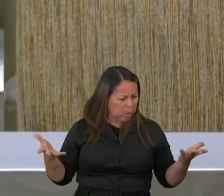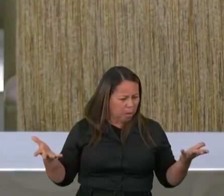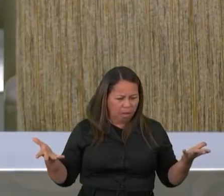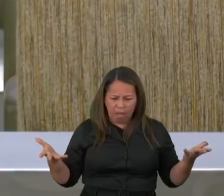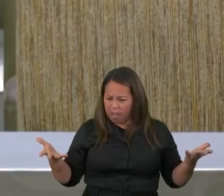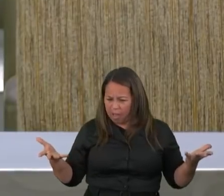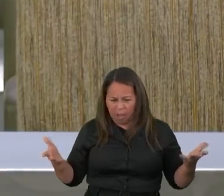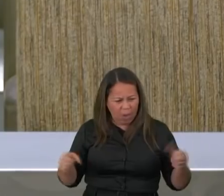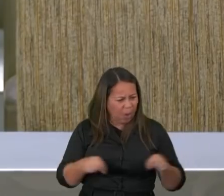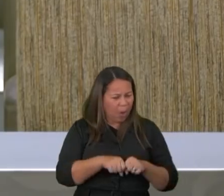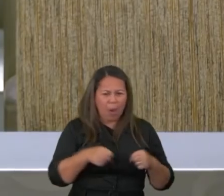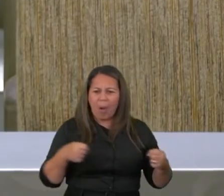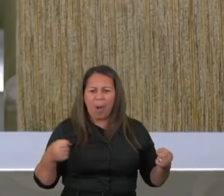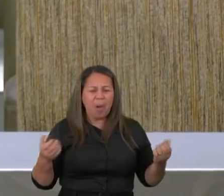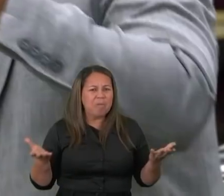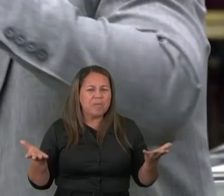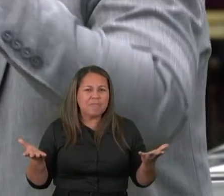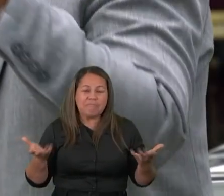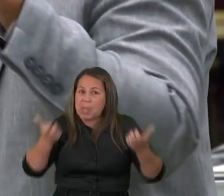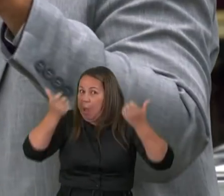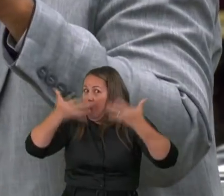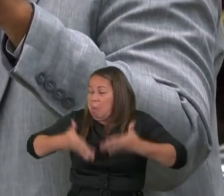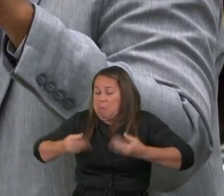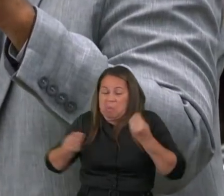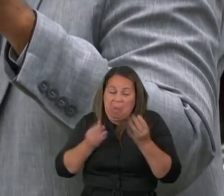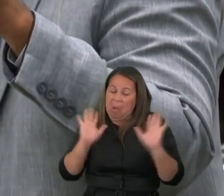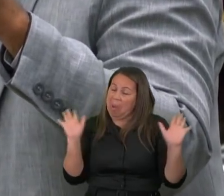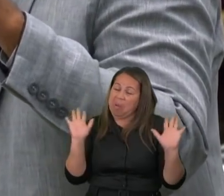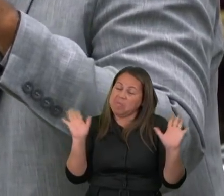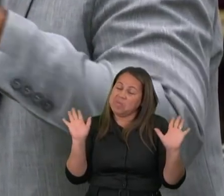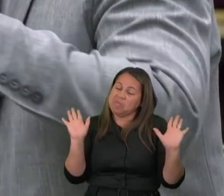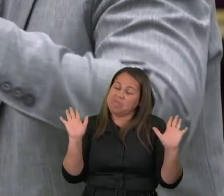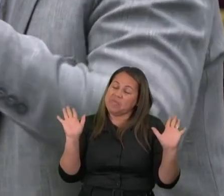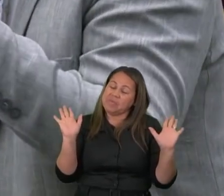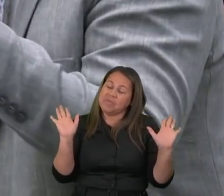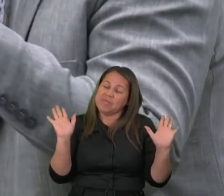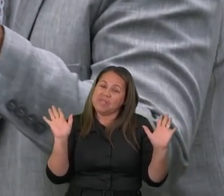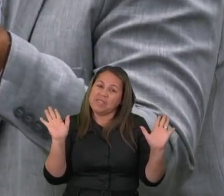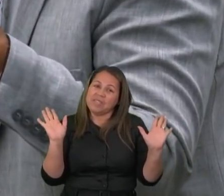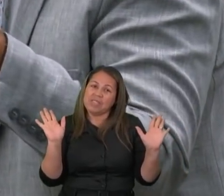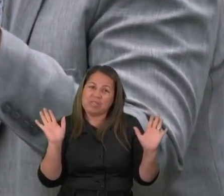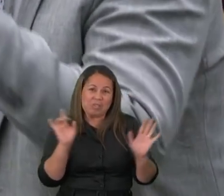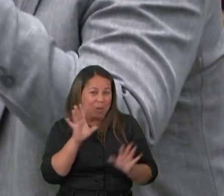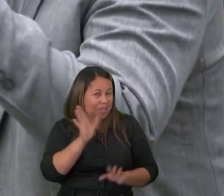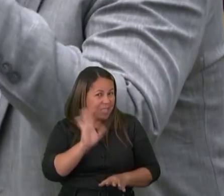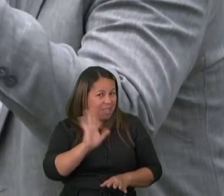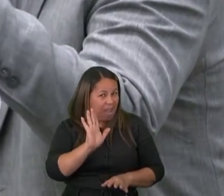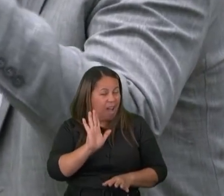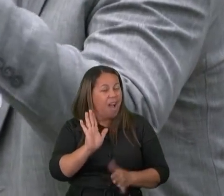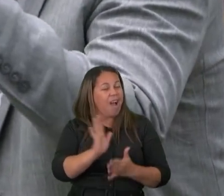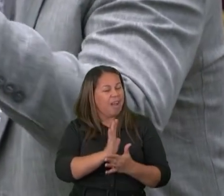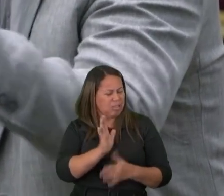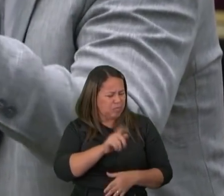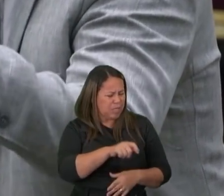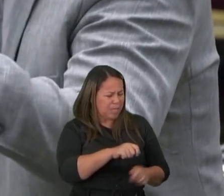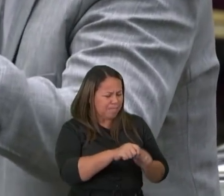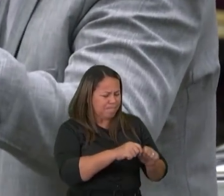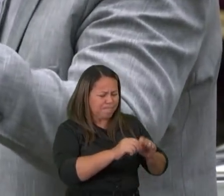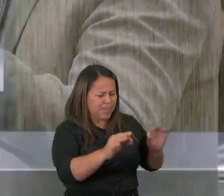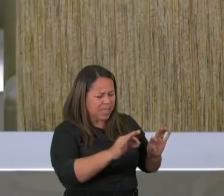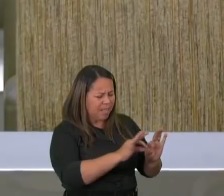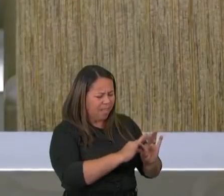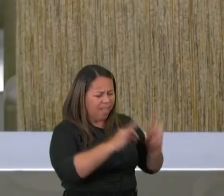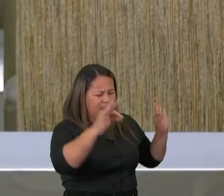Quebrou-se como? Ele não diz como. Ele disse: se quebrou. Sozinho não foi. Alguém quebrou o laço.